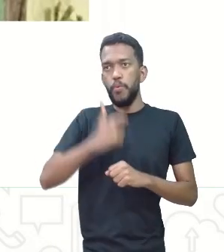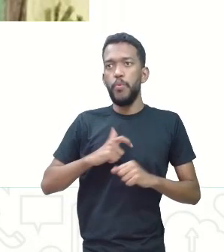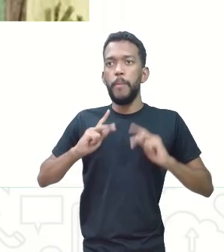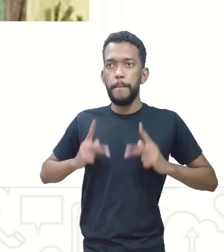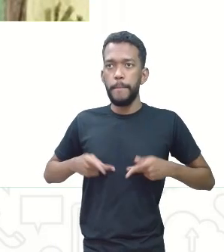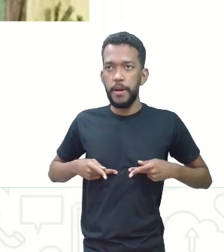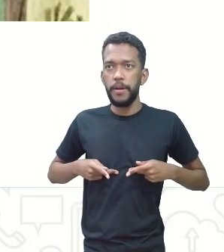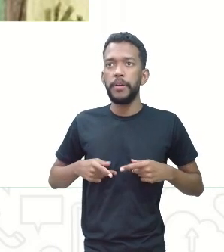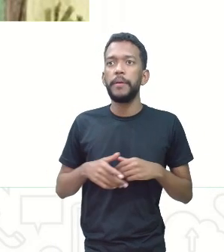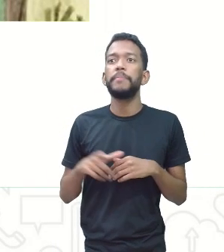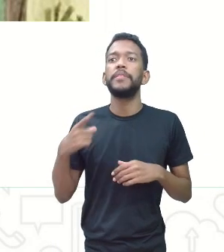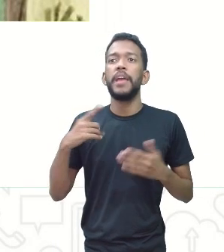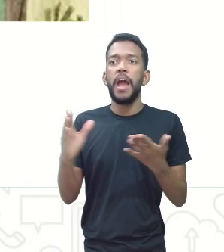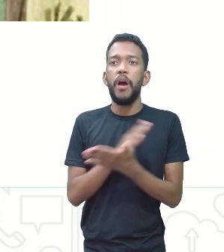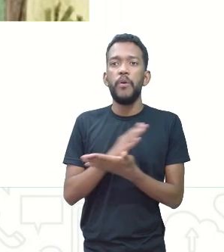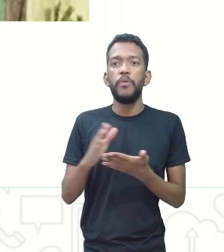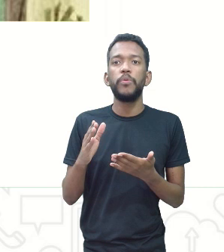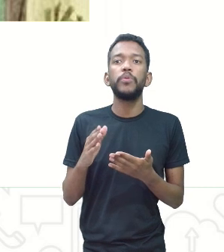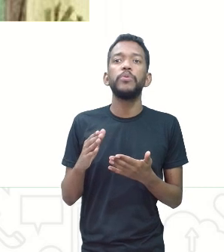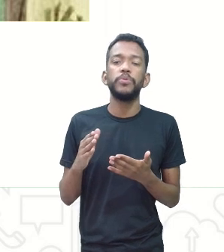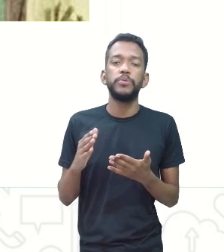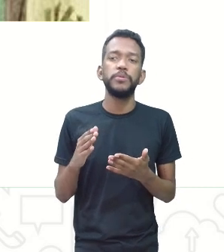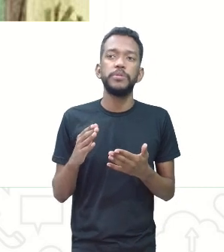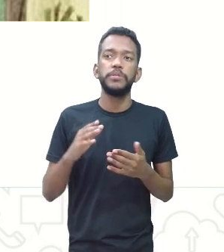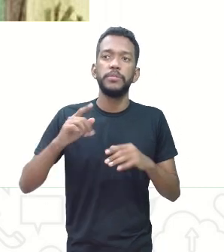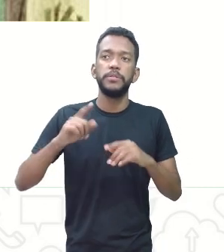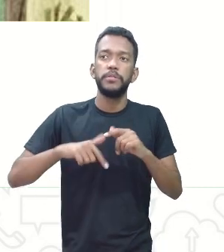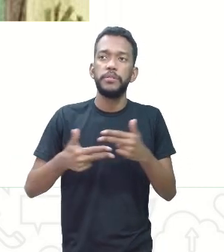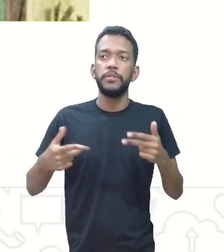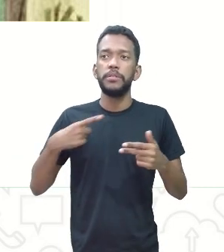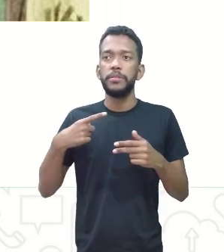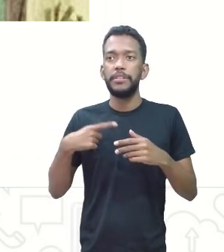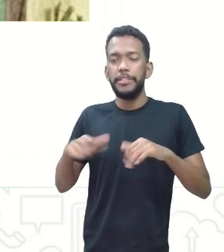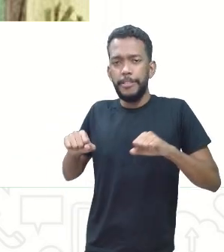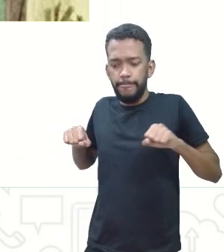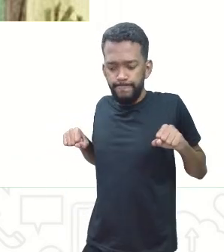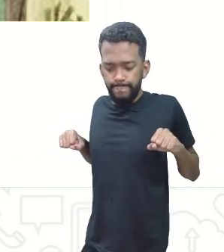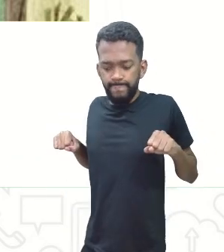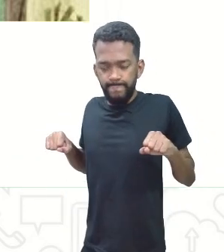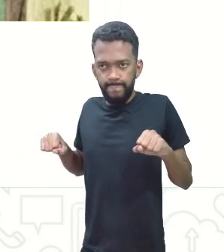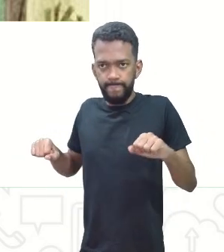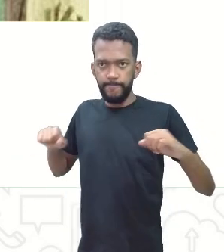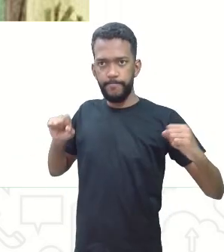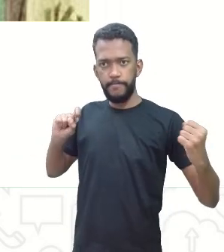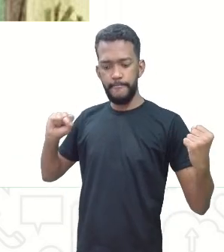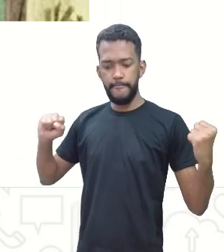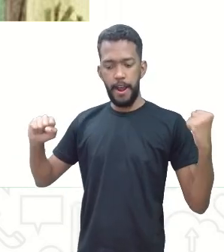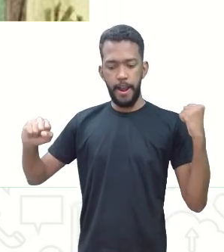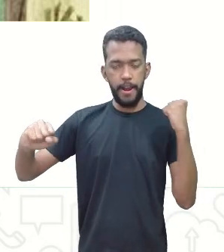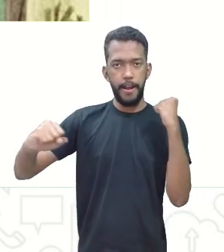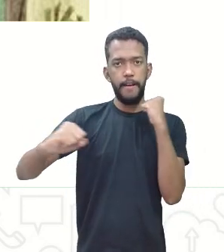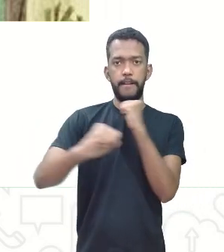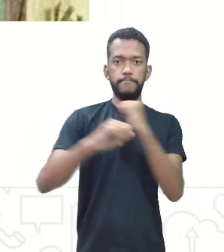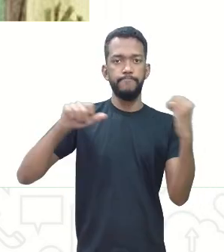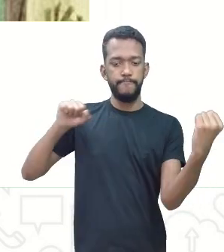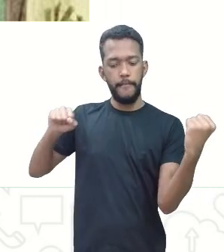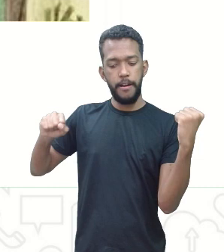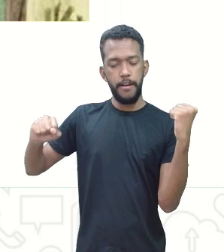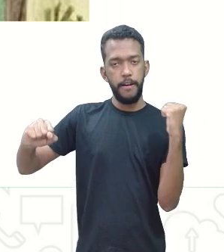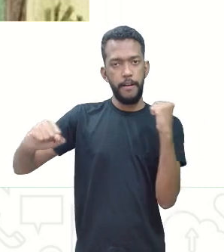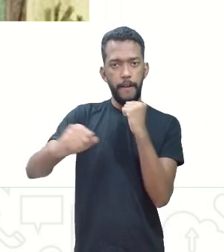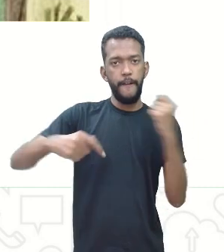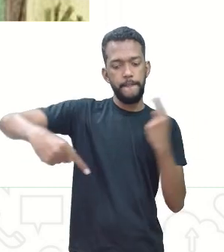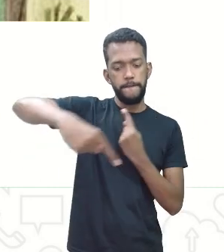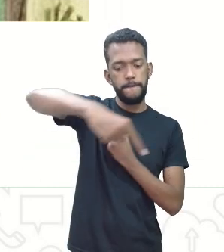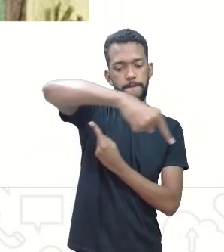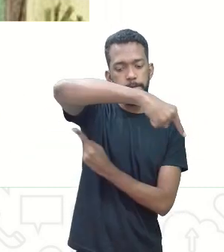Aqui nós temos alguns elementos, né? O negro ali, ele movimentando, né? A manivela ali que vai dar a